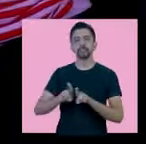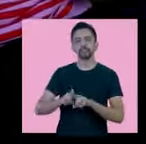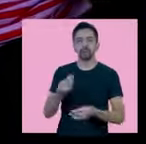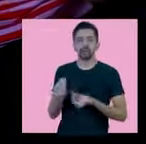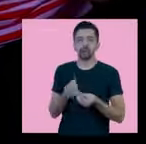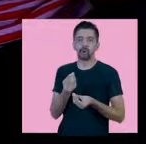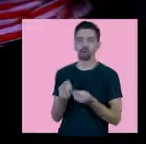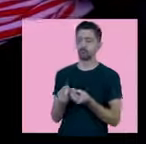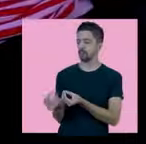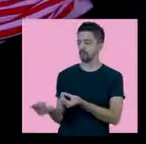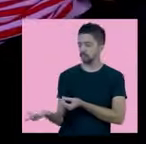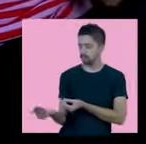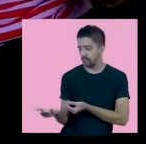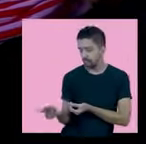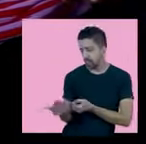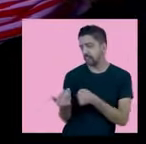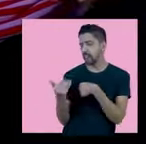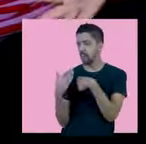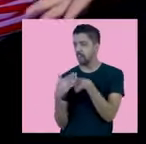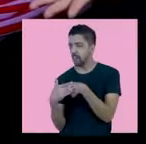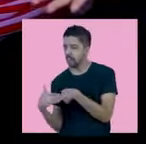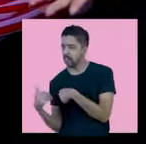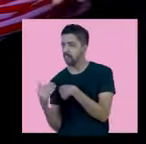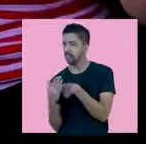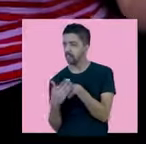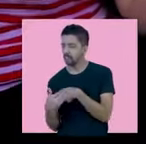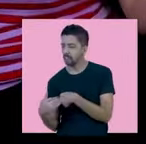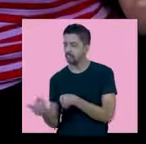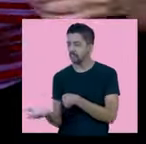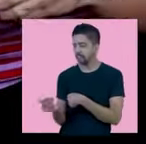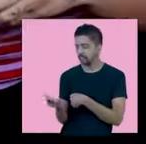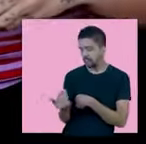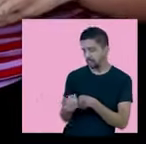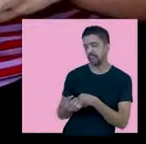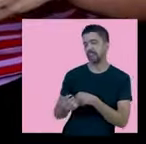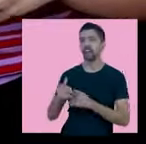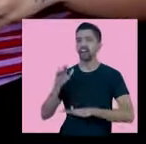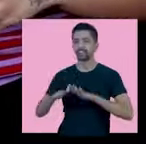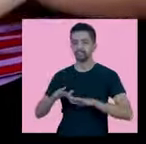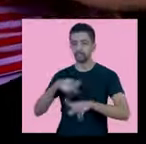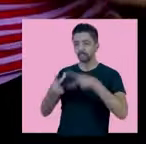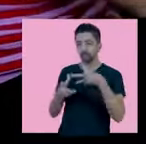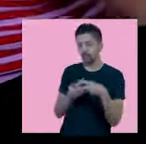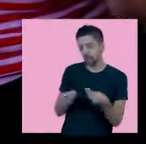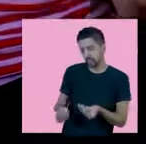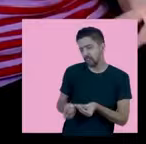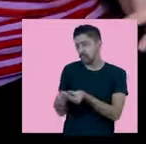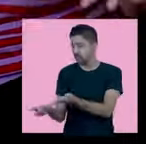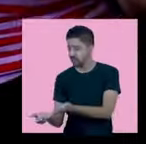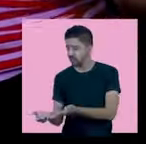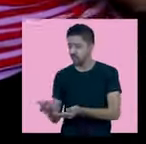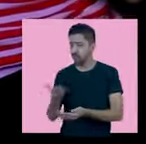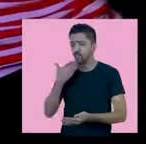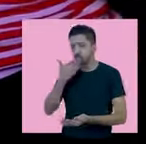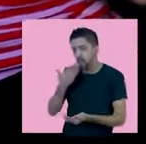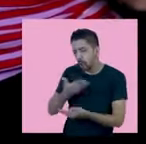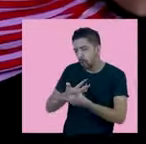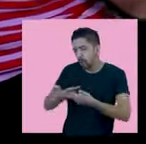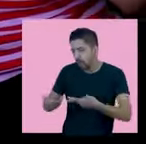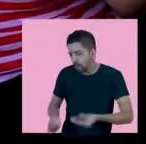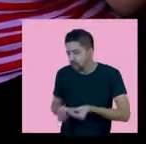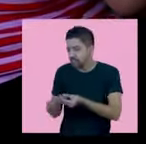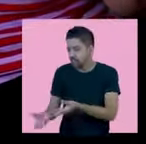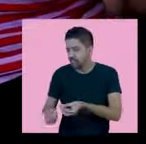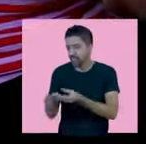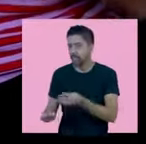da sedução e do convencimento dessas vítimas. O abusador pode se usar do afeto, de presentes, de vários